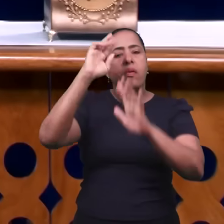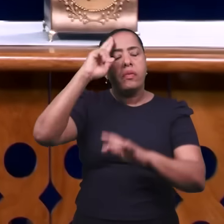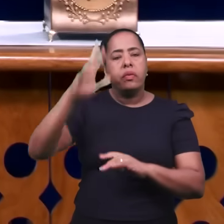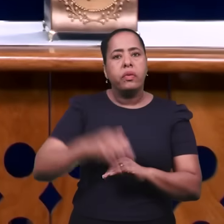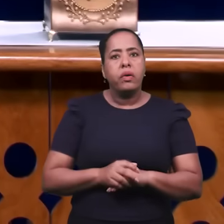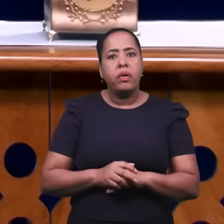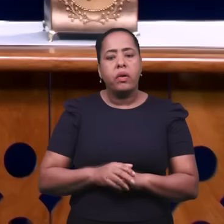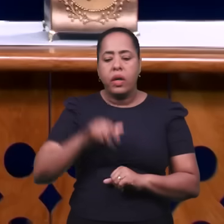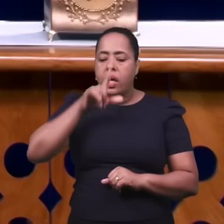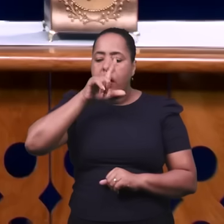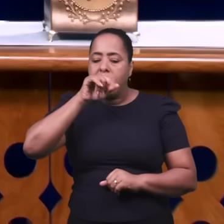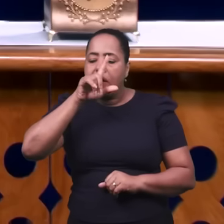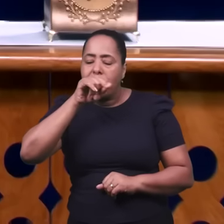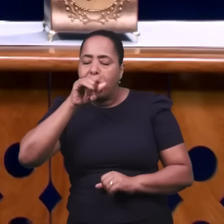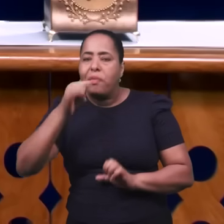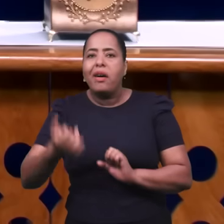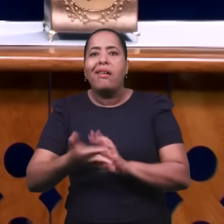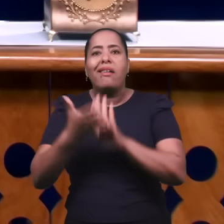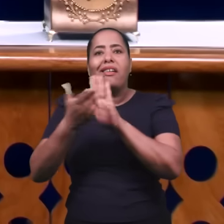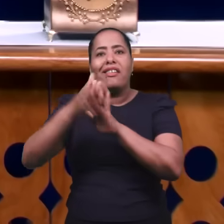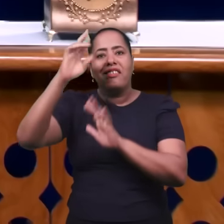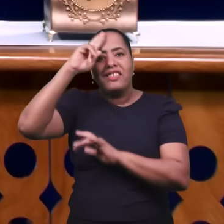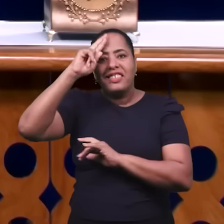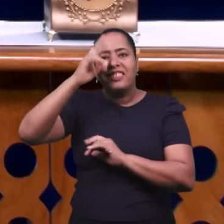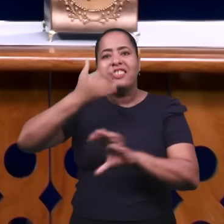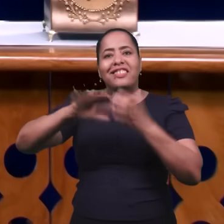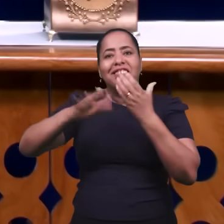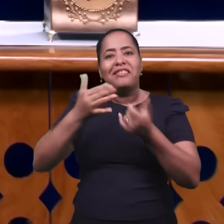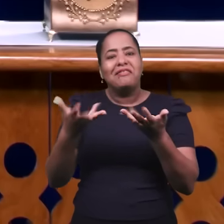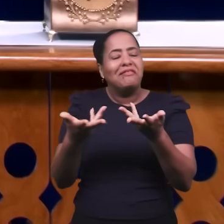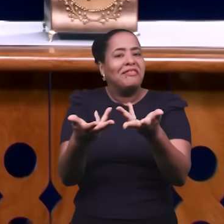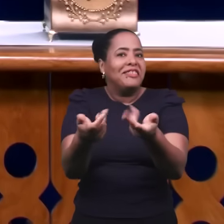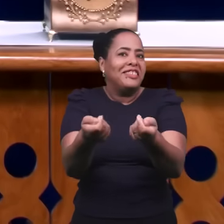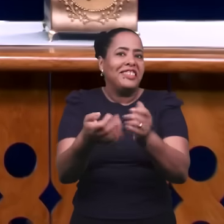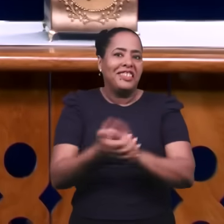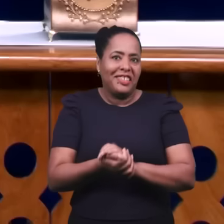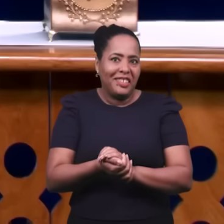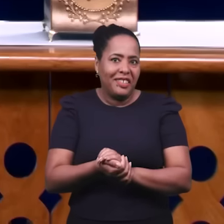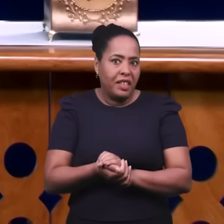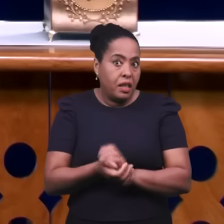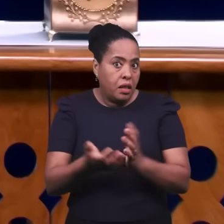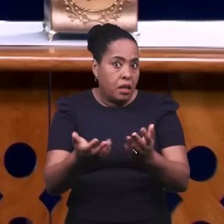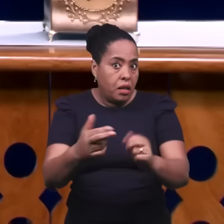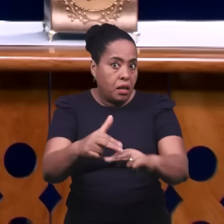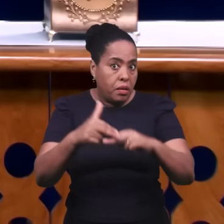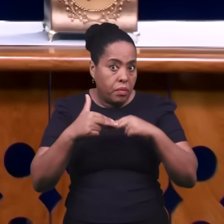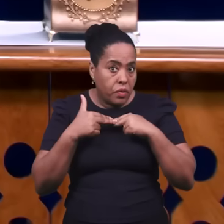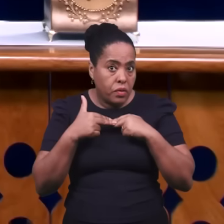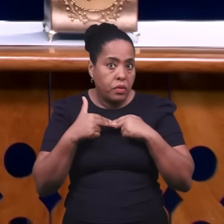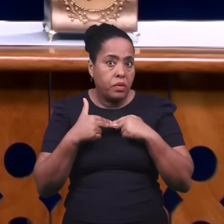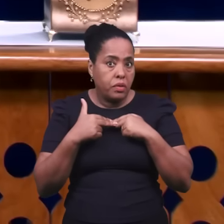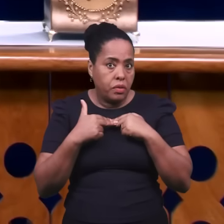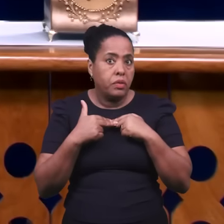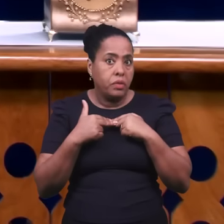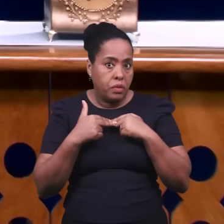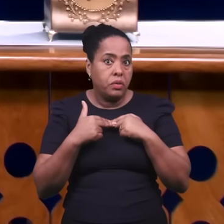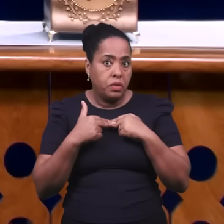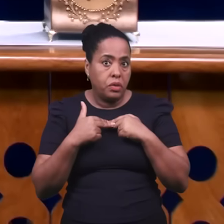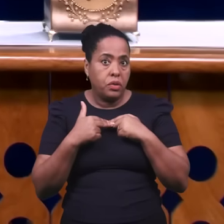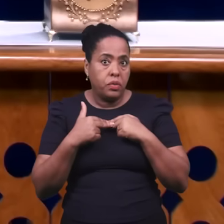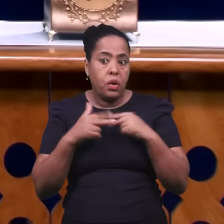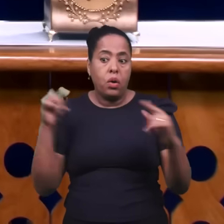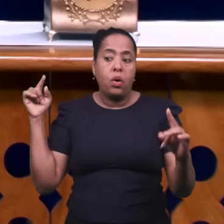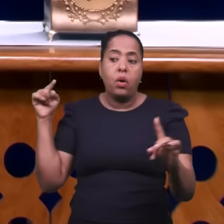louvam ao Senhor com seus cânticos maravilhosos. Por isso, eles querem ser, são